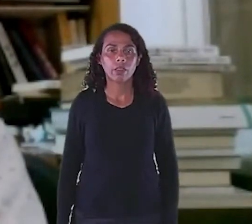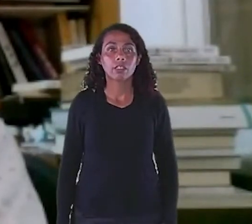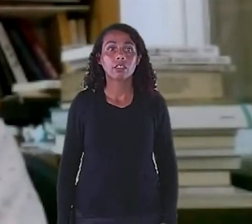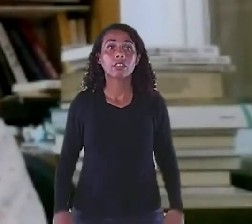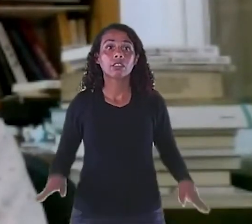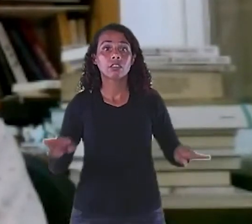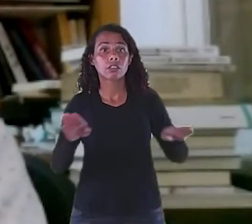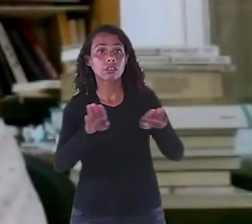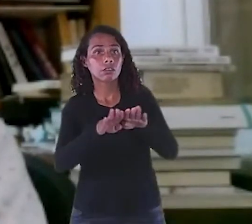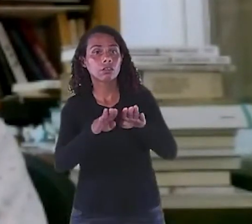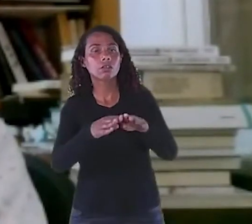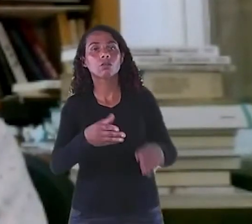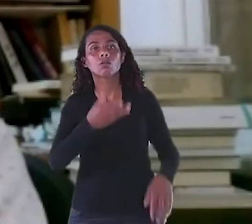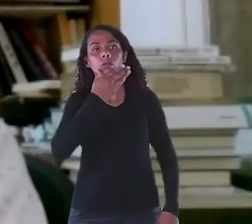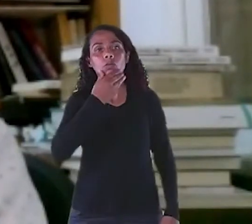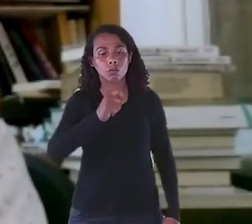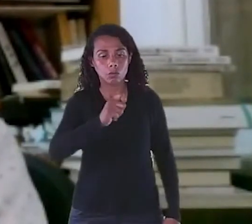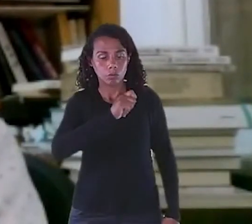não